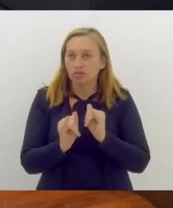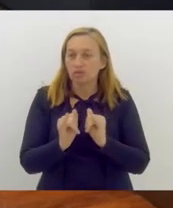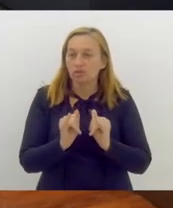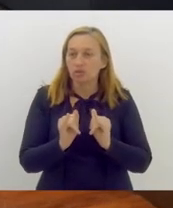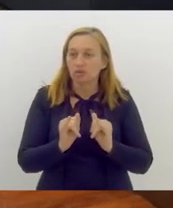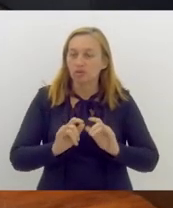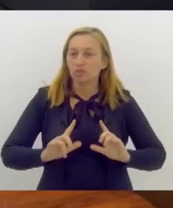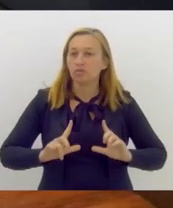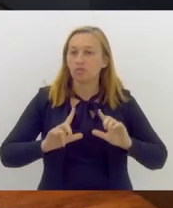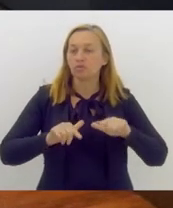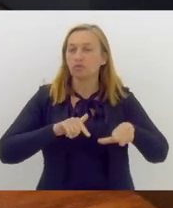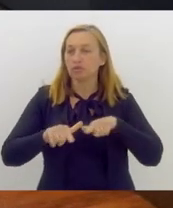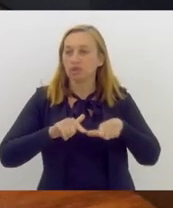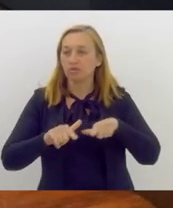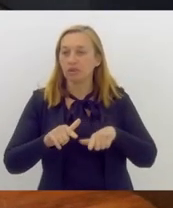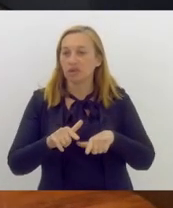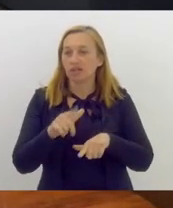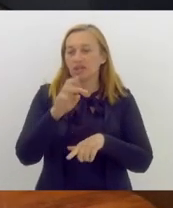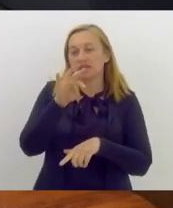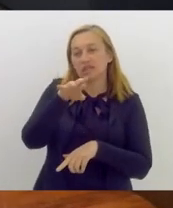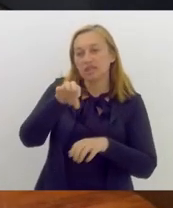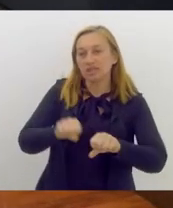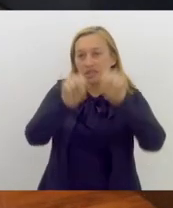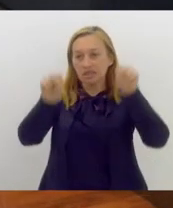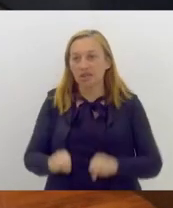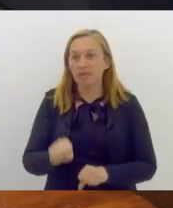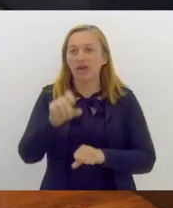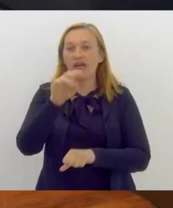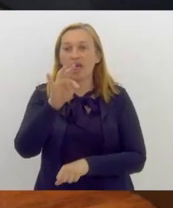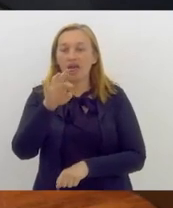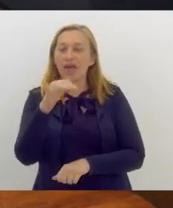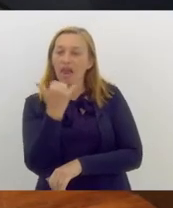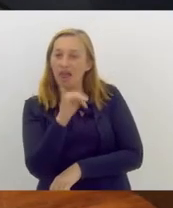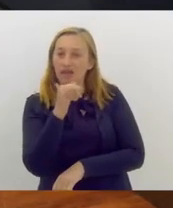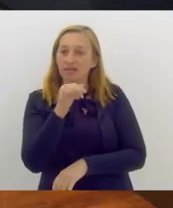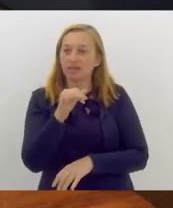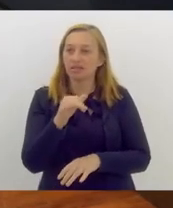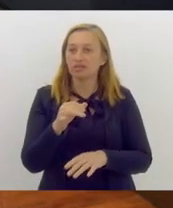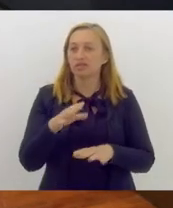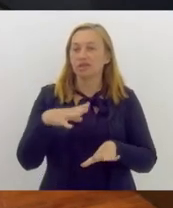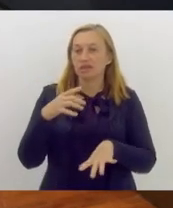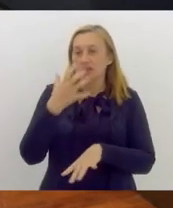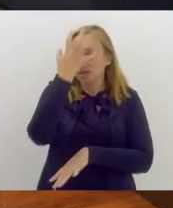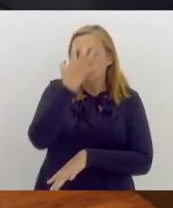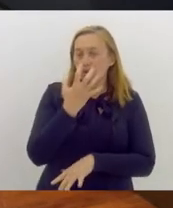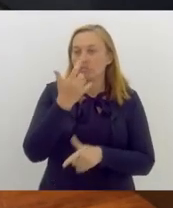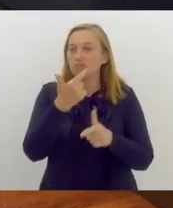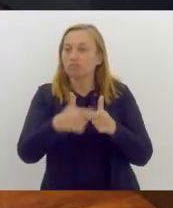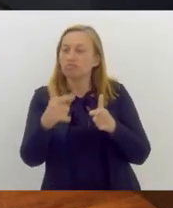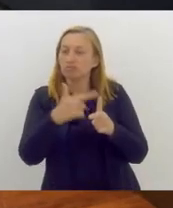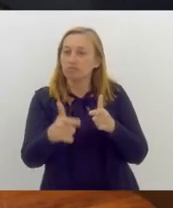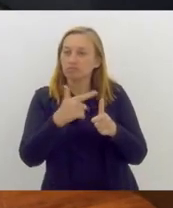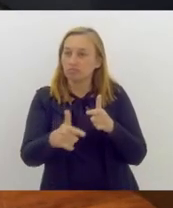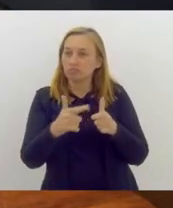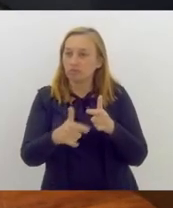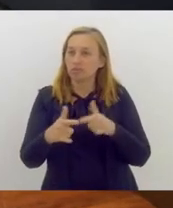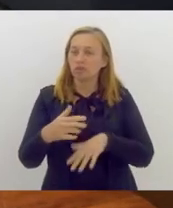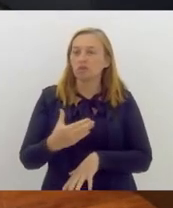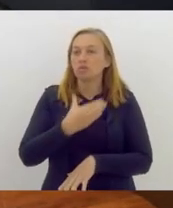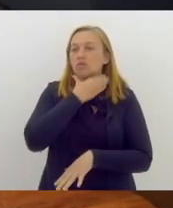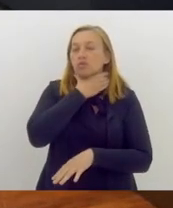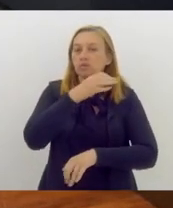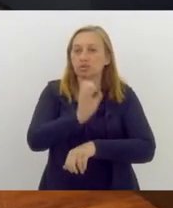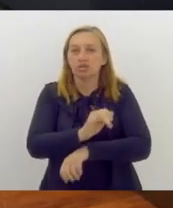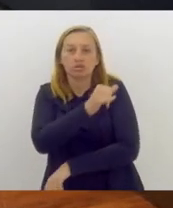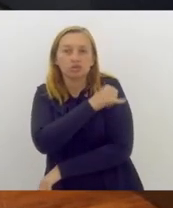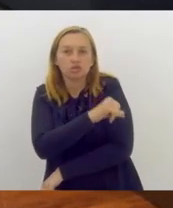grave ameaça ordem pública Econômica em razão da paralisação do projeto crucial auge da maior crise do Estado de